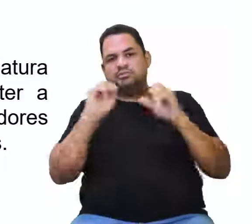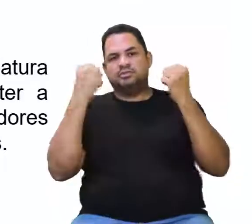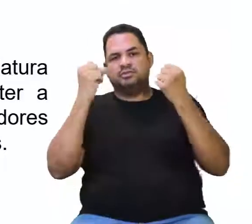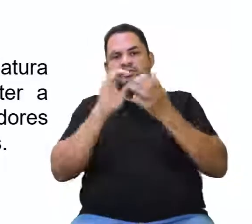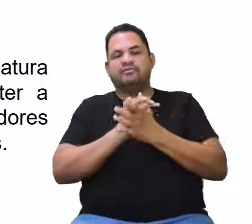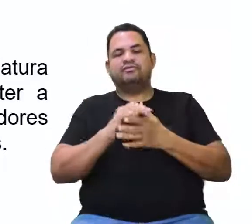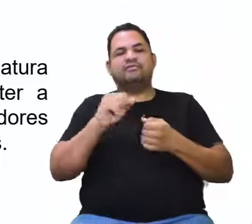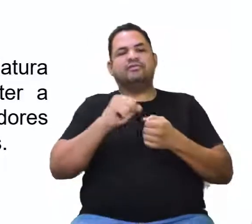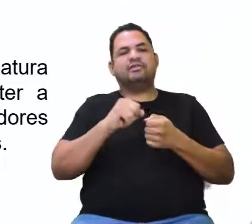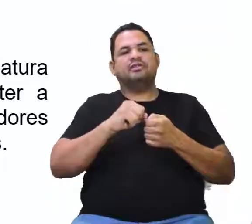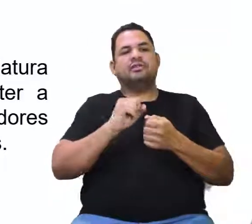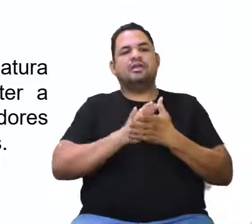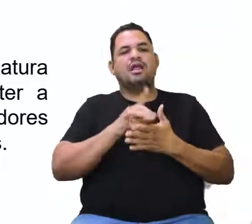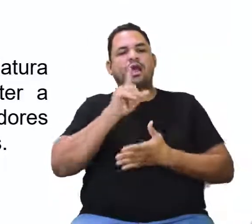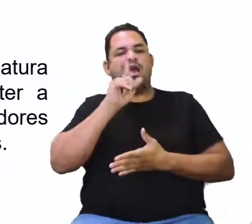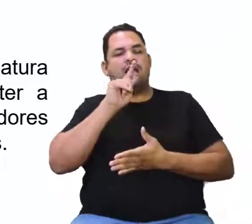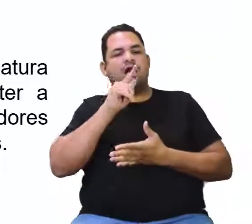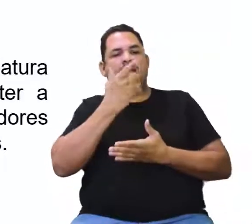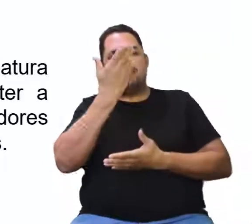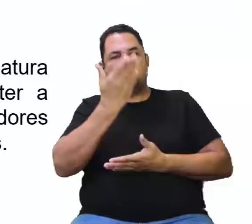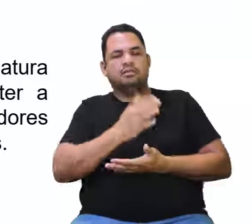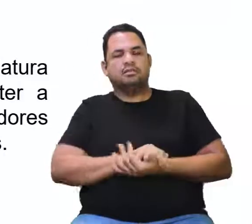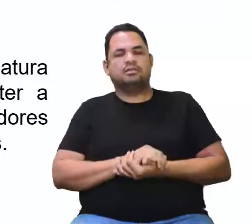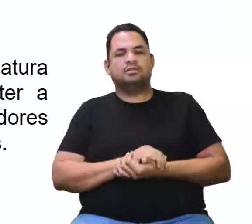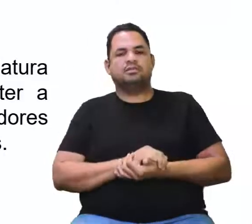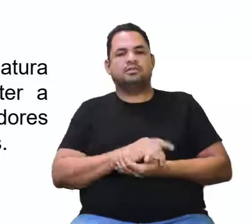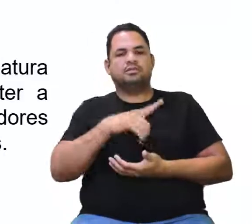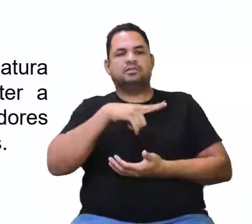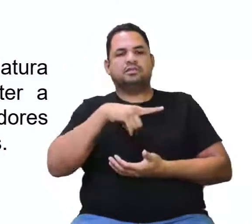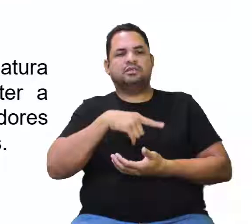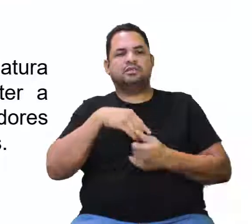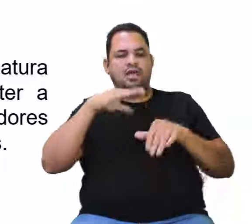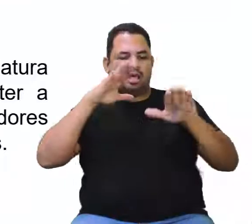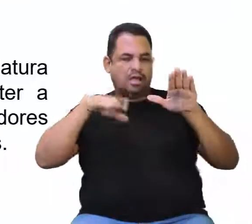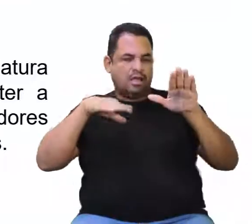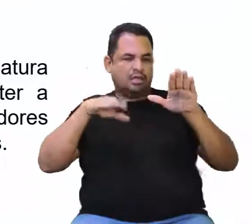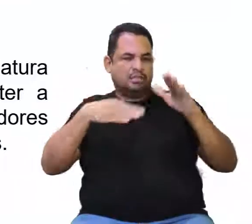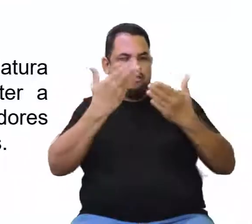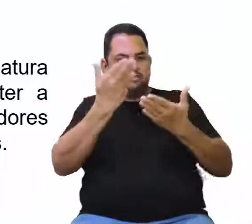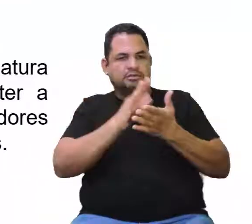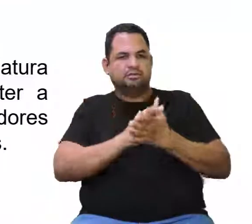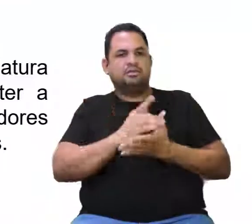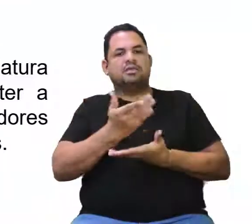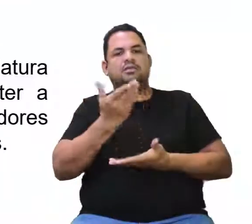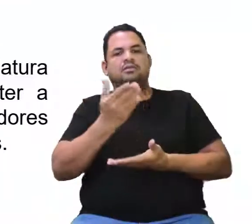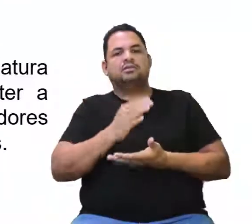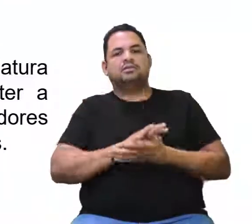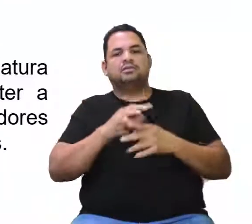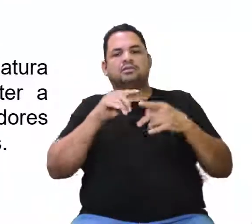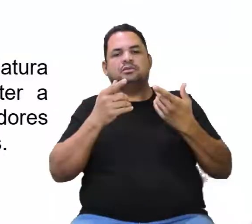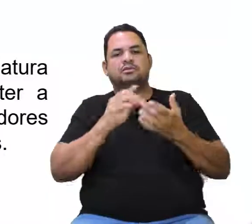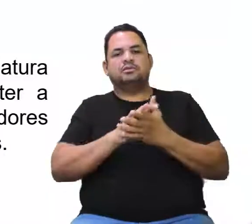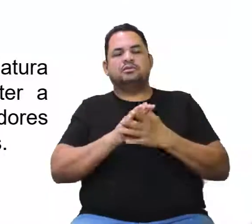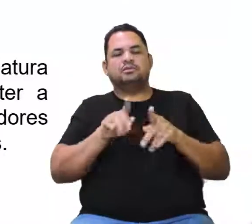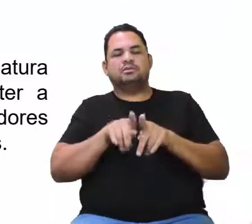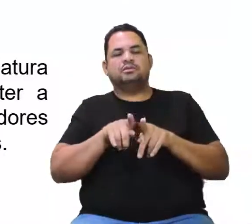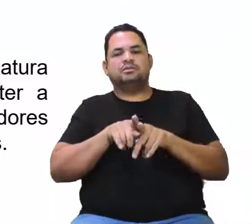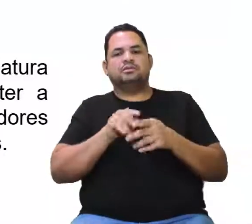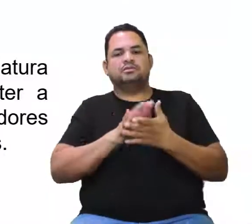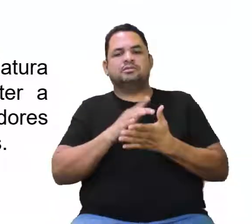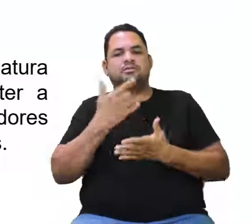na água, né, professora? Sim, nós temos duas em questão aqui. Temos a natação e temos a hidro. A natação, ela isenta